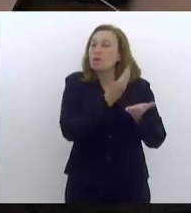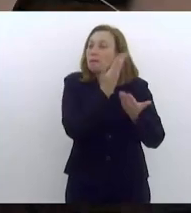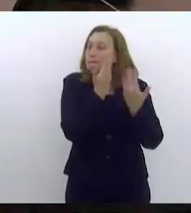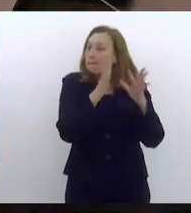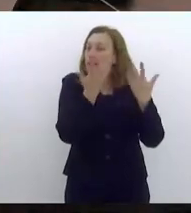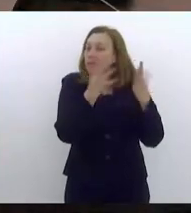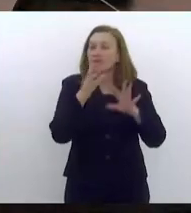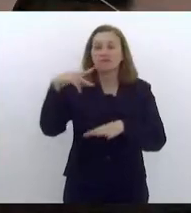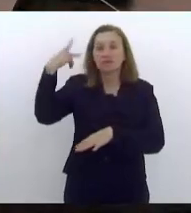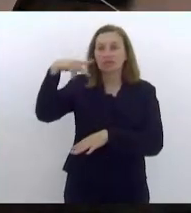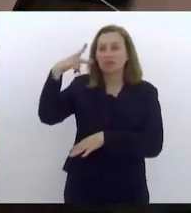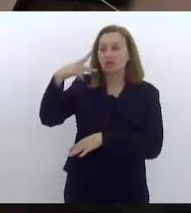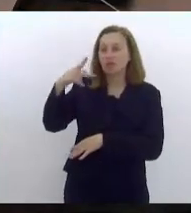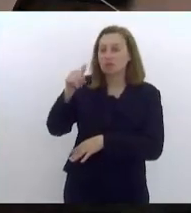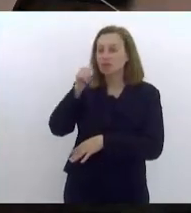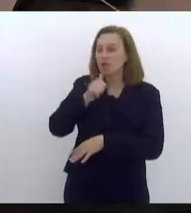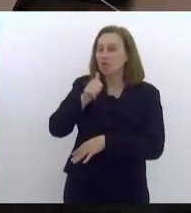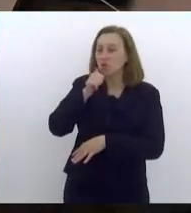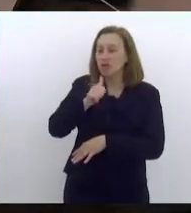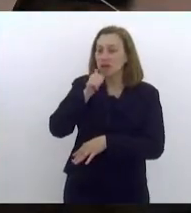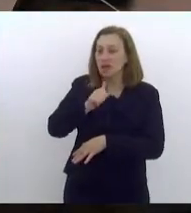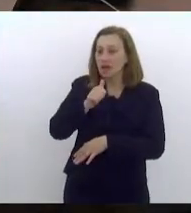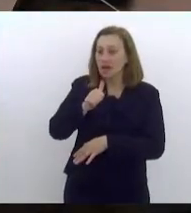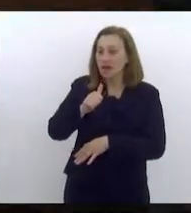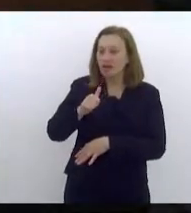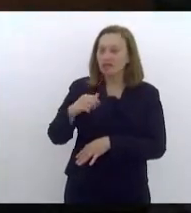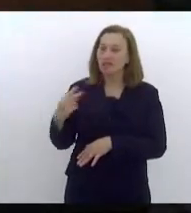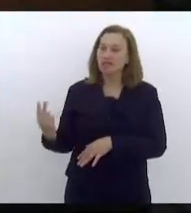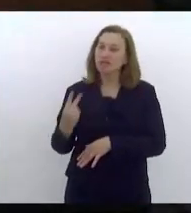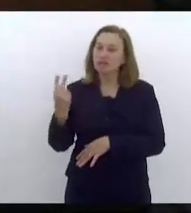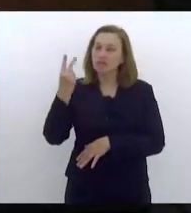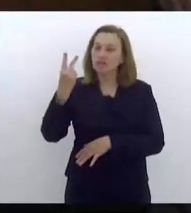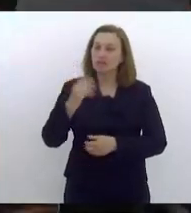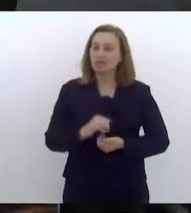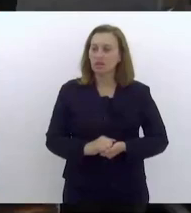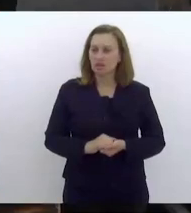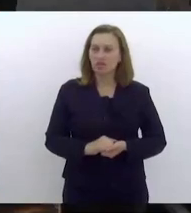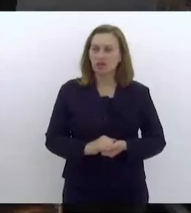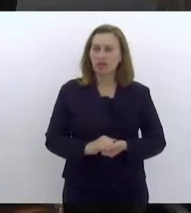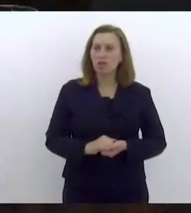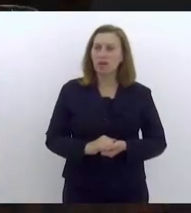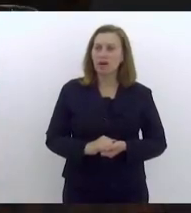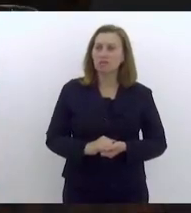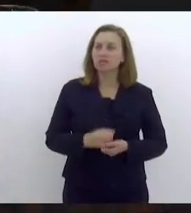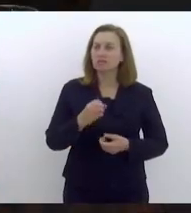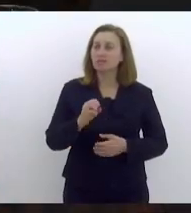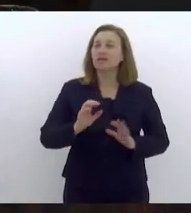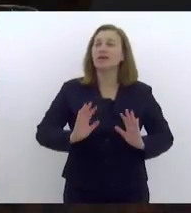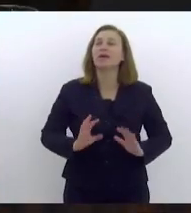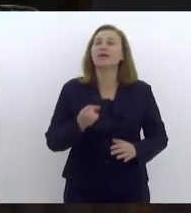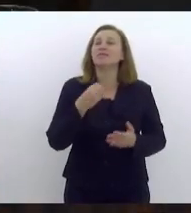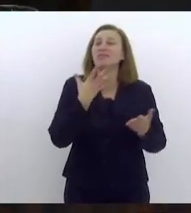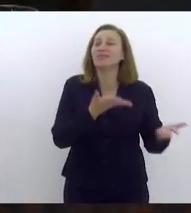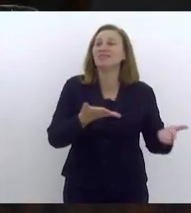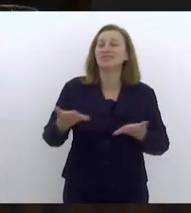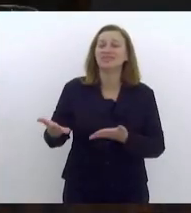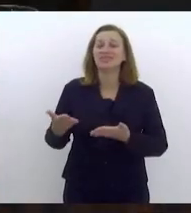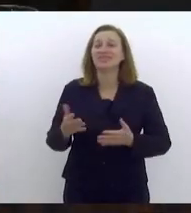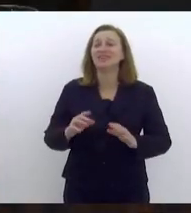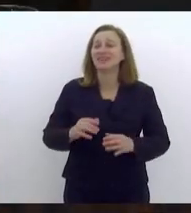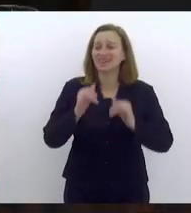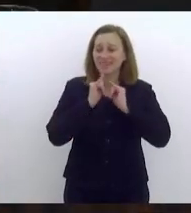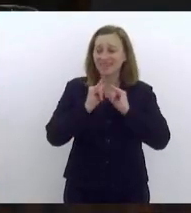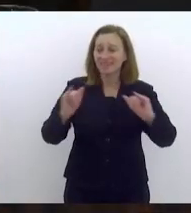mulher guerreira e exercer a real função parlamentar. Seja muito bem-vinda a esta casa.